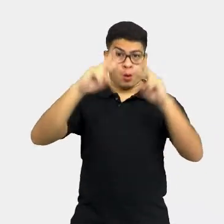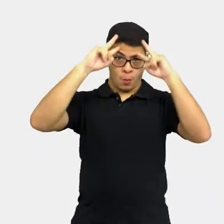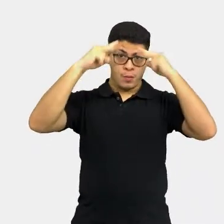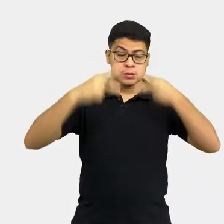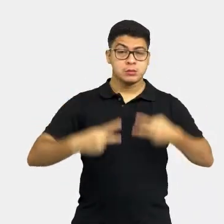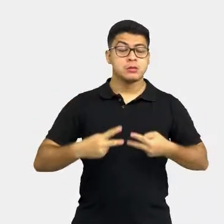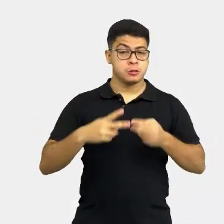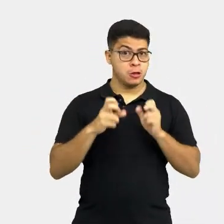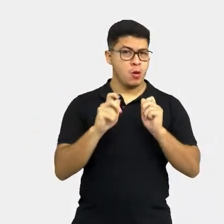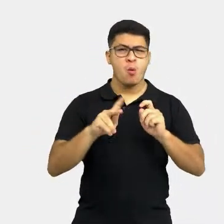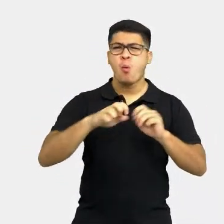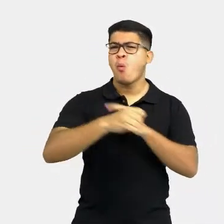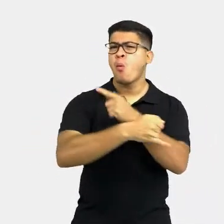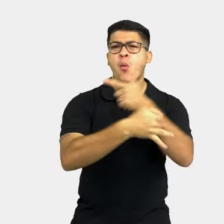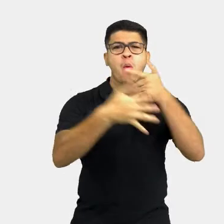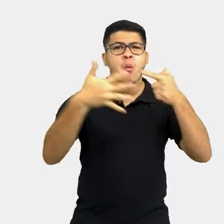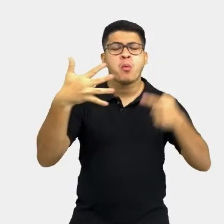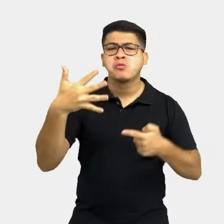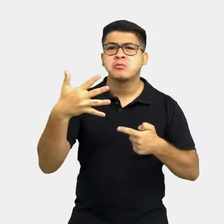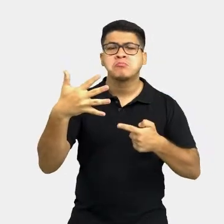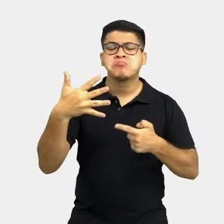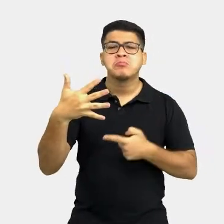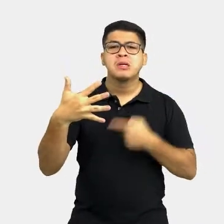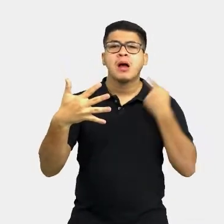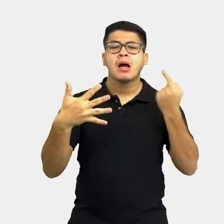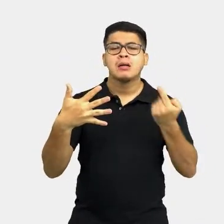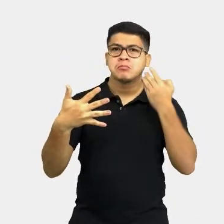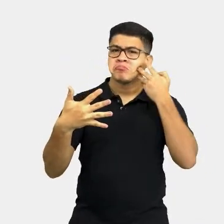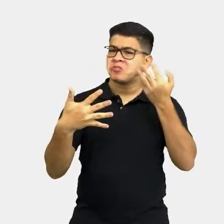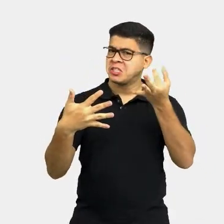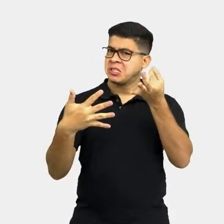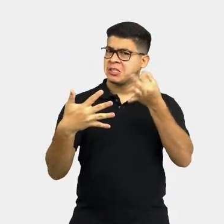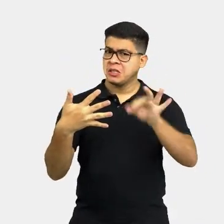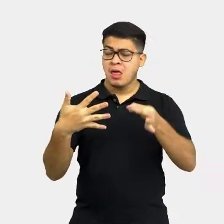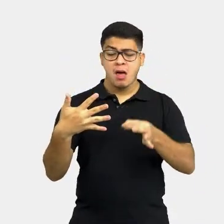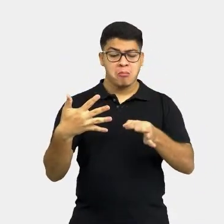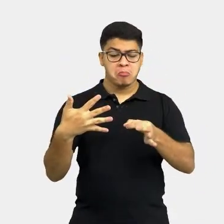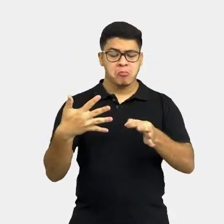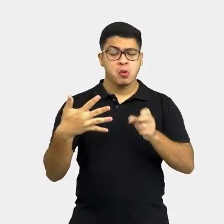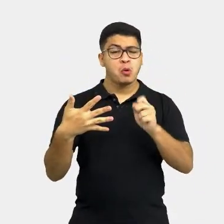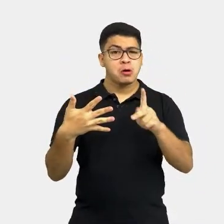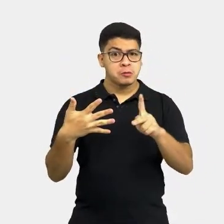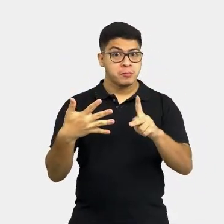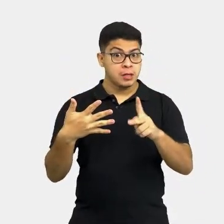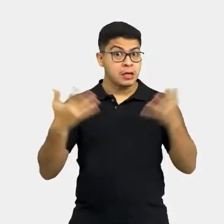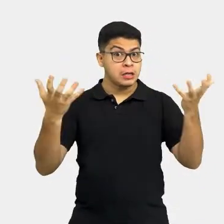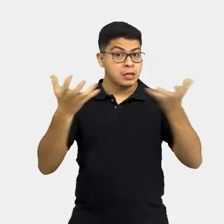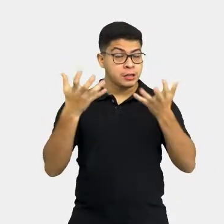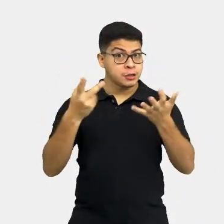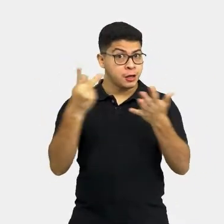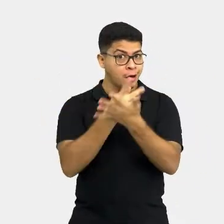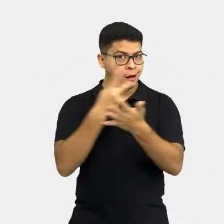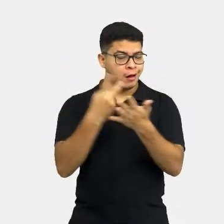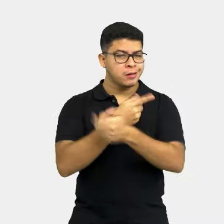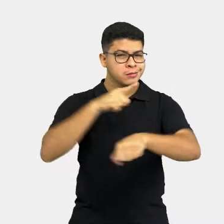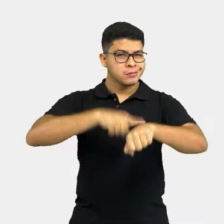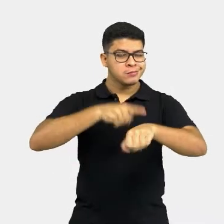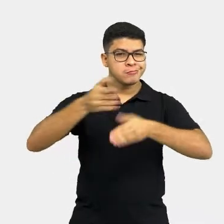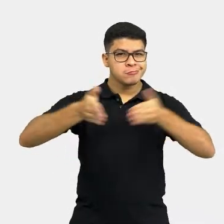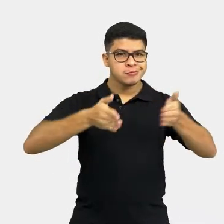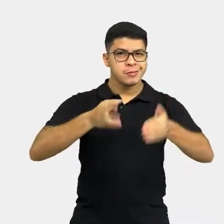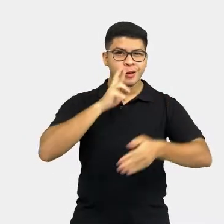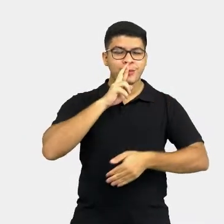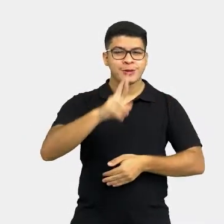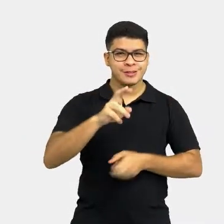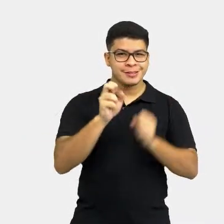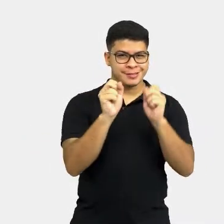convivência humana. Qual dessas, né, alternativas aí não está certa? Vamos lá? Vamos dar algum minutinho aí para vocês responderem